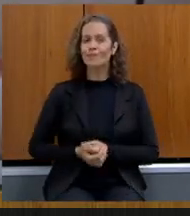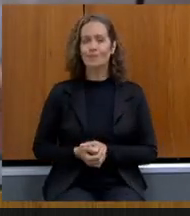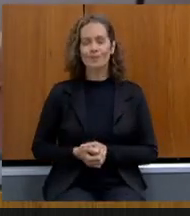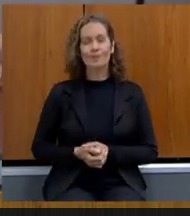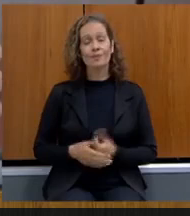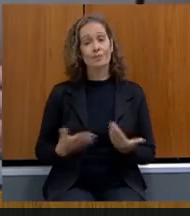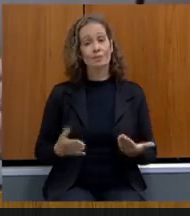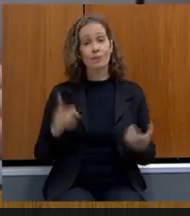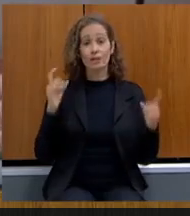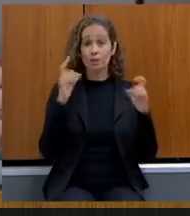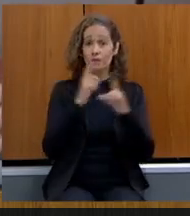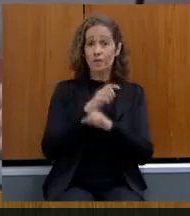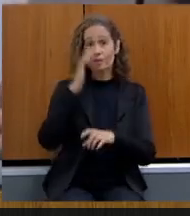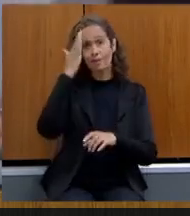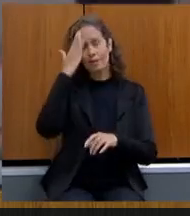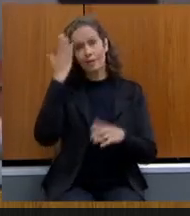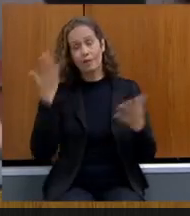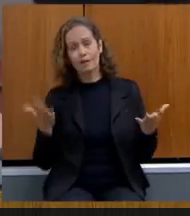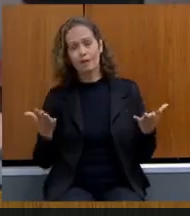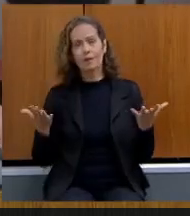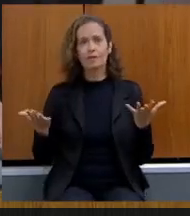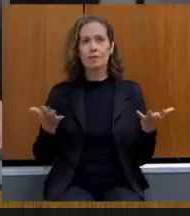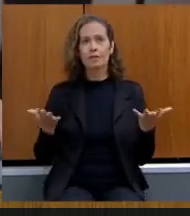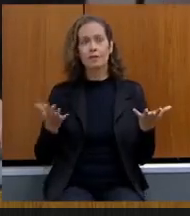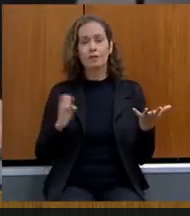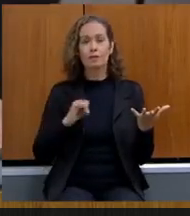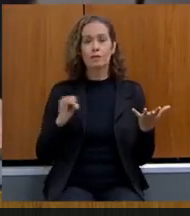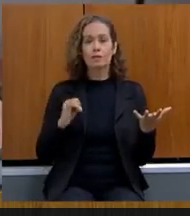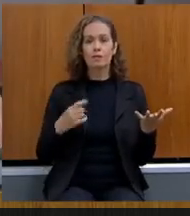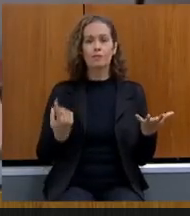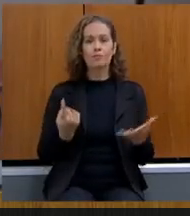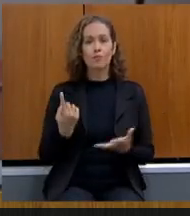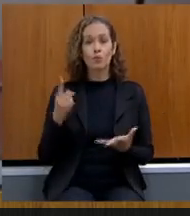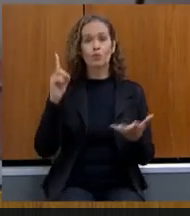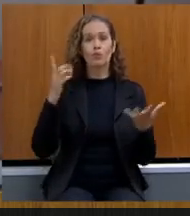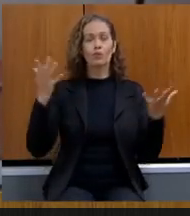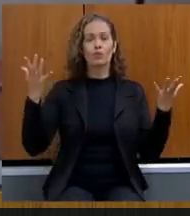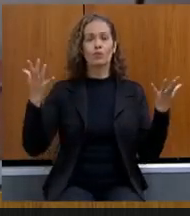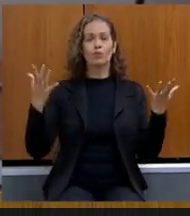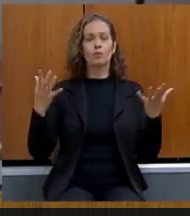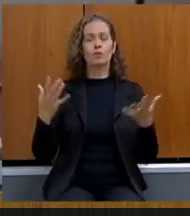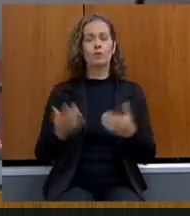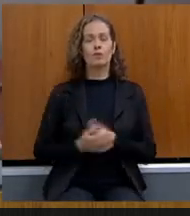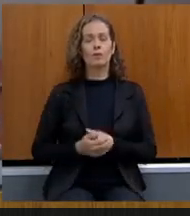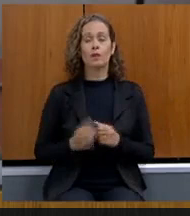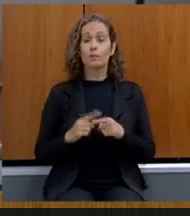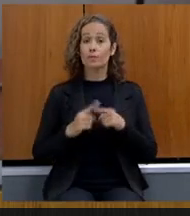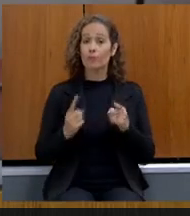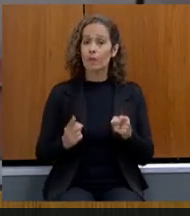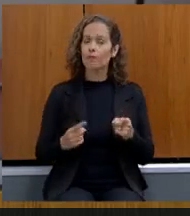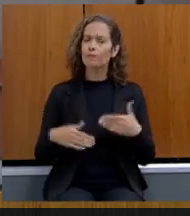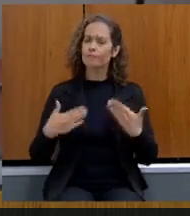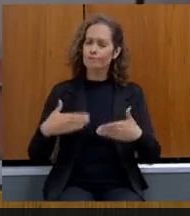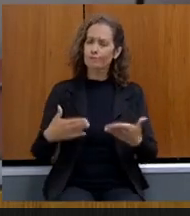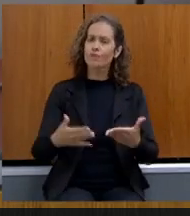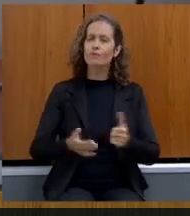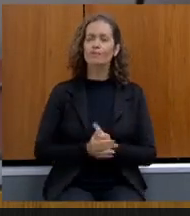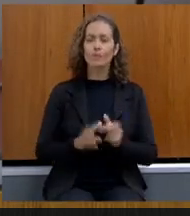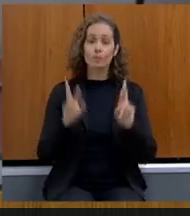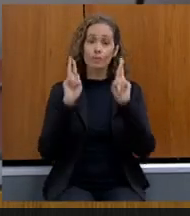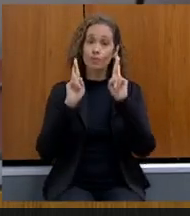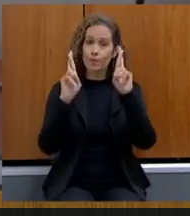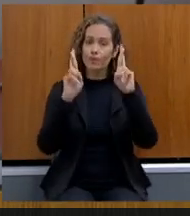é difícil entender quando a gente tá é no último né dessa posição mas vamos sim com muito